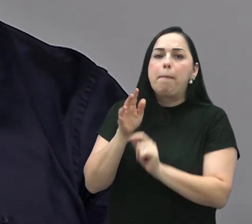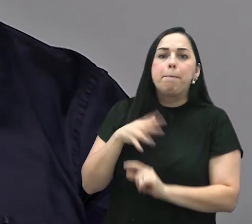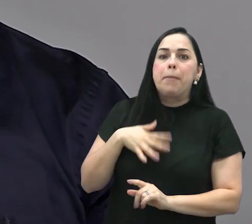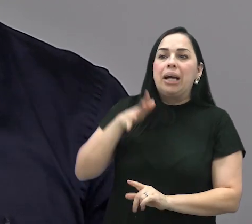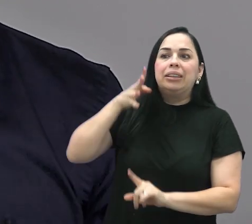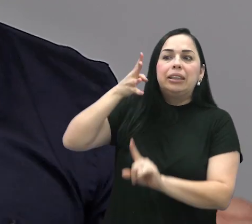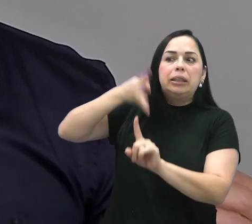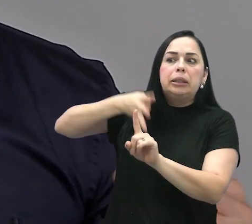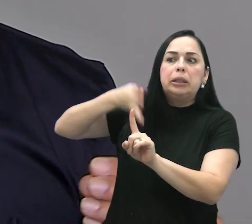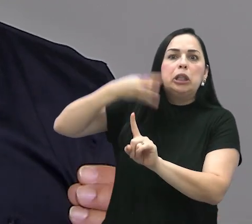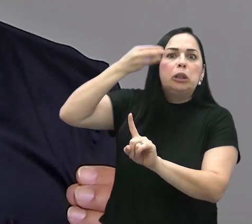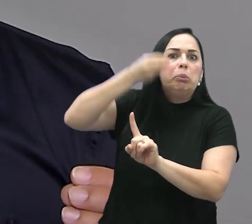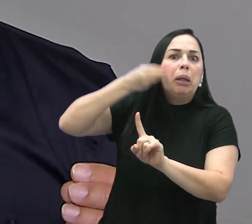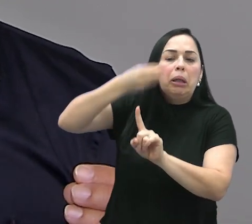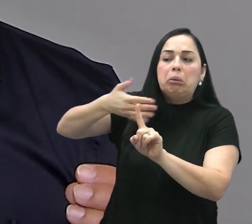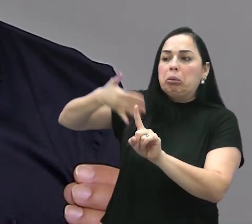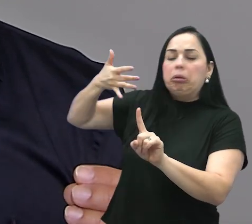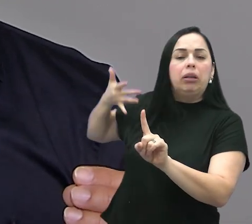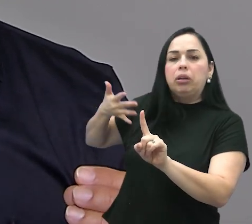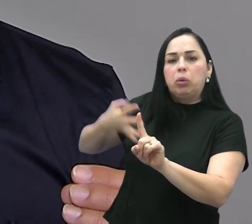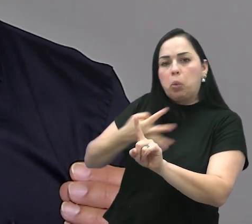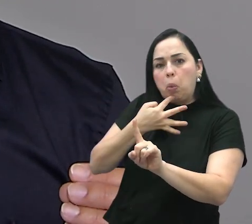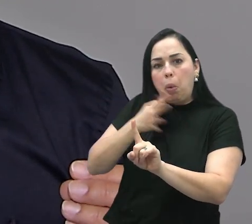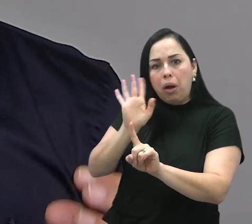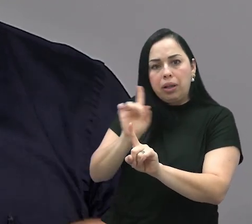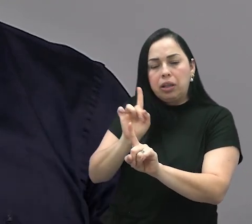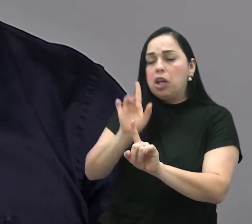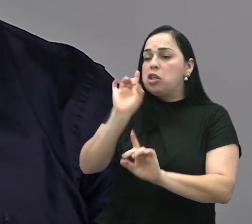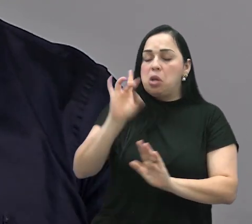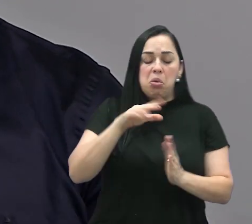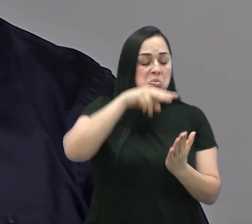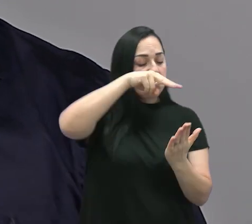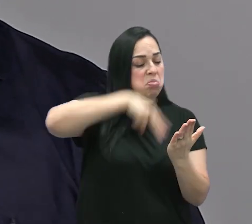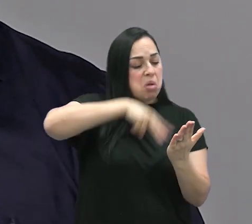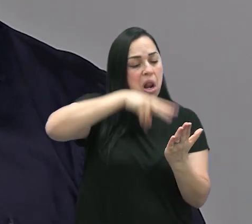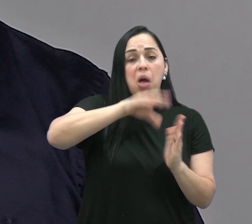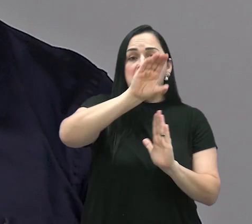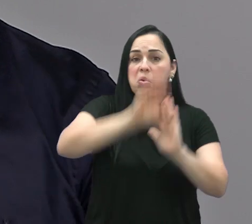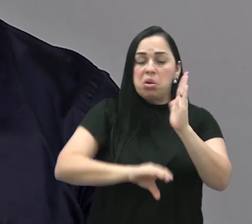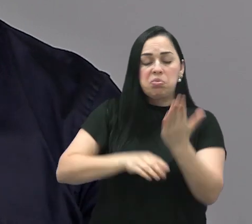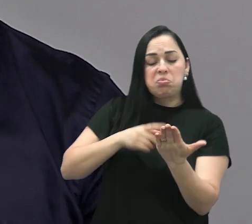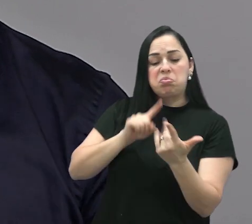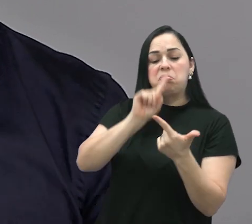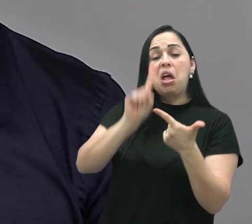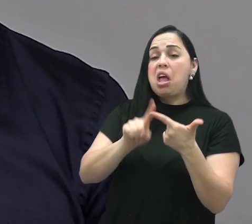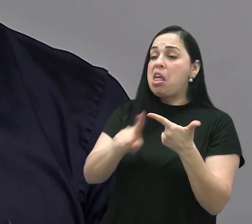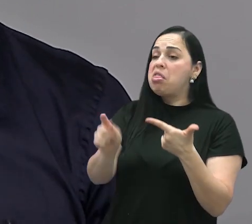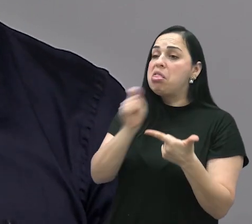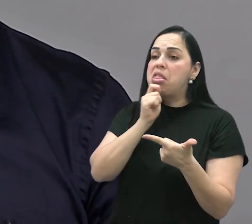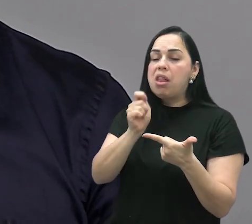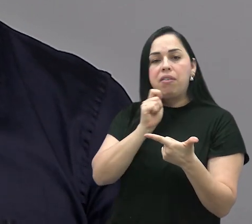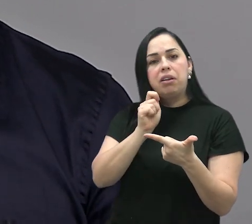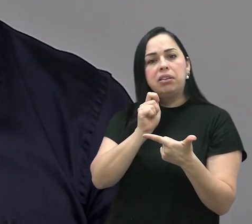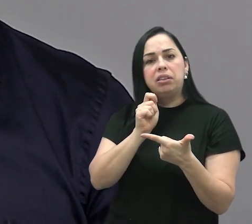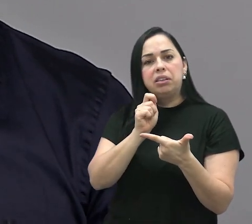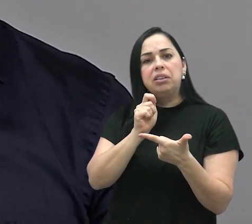se apresenta, ele não conhece a jornada anterior desse candidato. Ele simplesmente vai ler o currículo, vai fazer a entrevista e